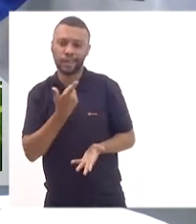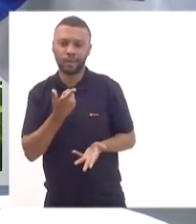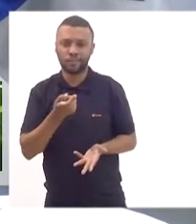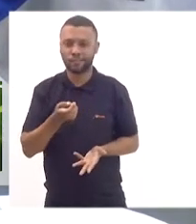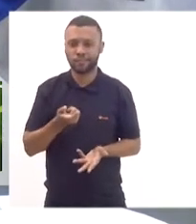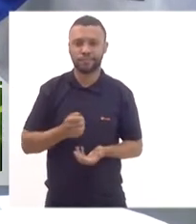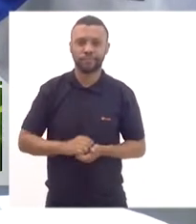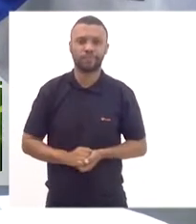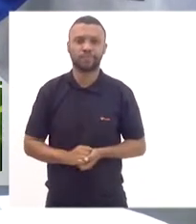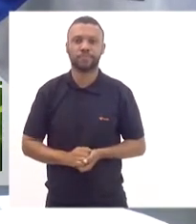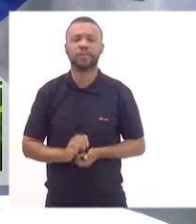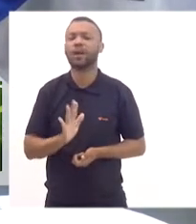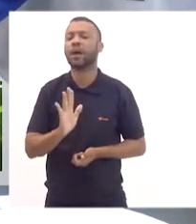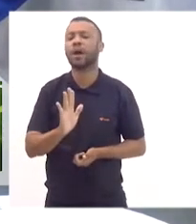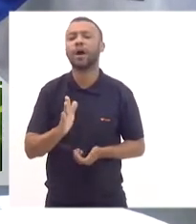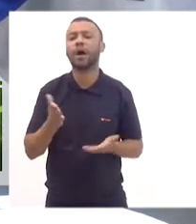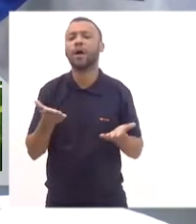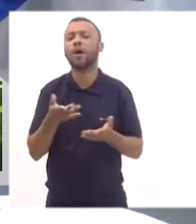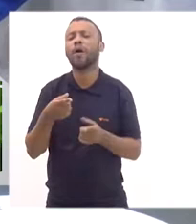E por que isso?